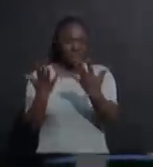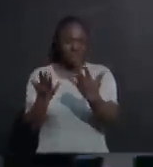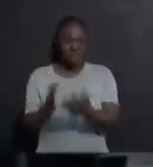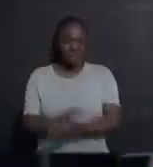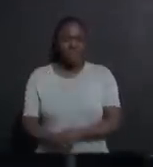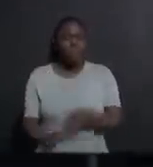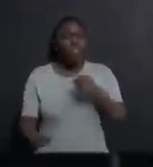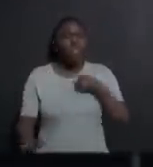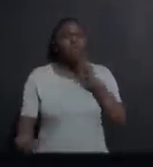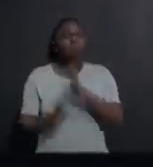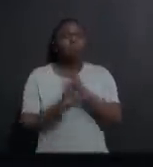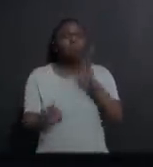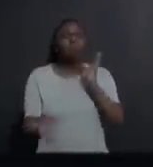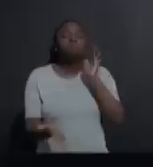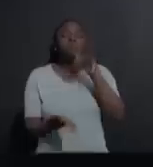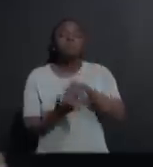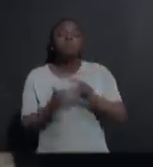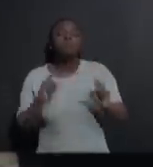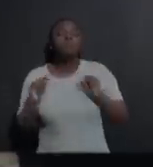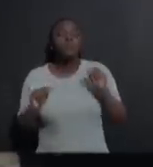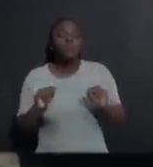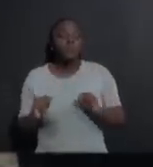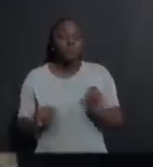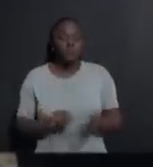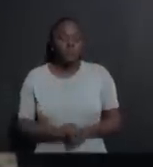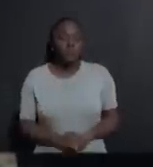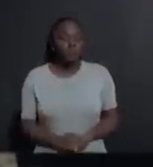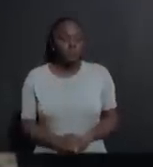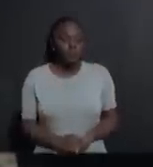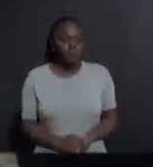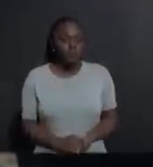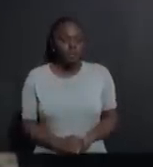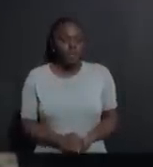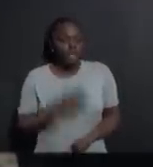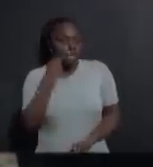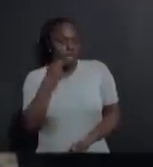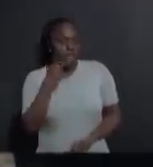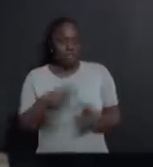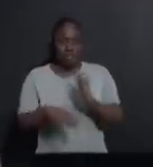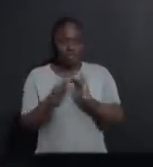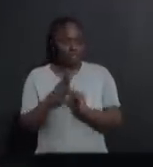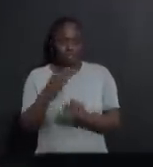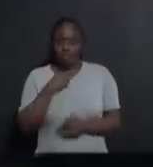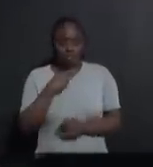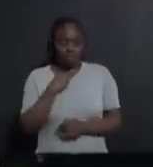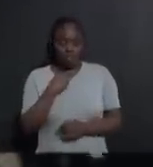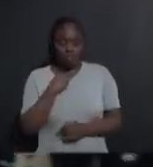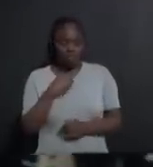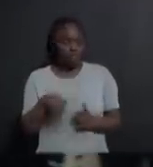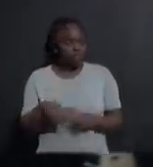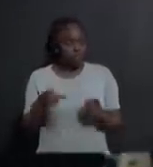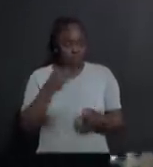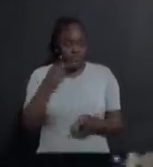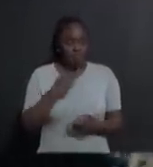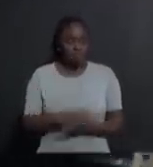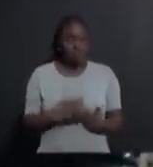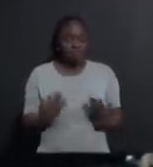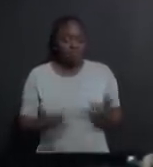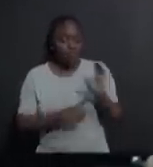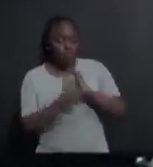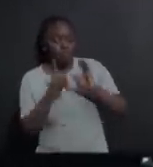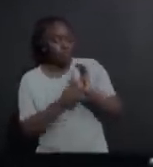Sabe o que eu descobri no final daquele negócio? Ai, eu não posso nem falar tudo aqui que está filmando, né? Mas eu vou falar assim mesmo. O culto lá não foi muito bom, não.